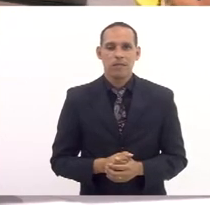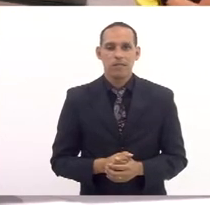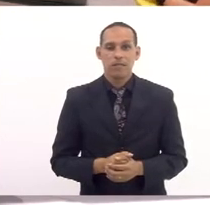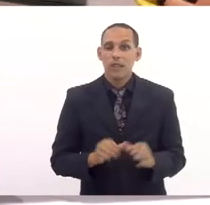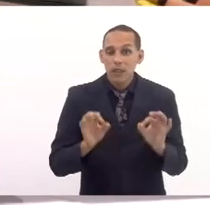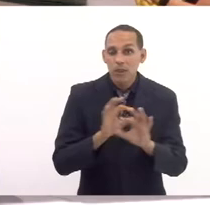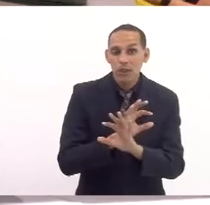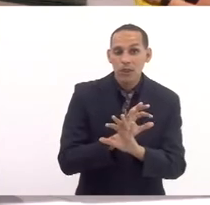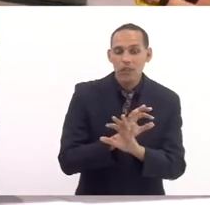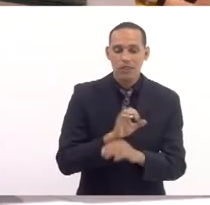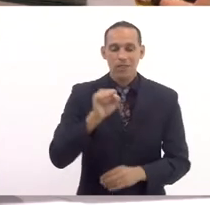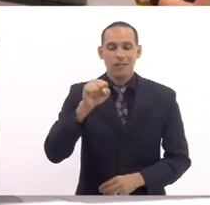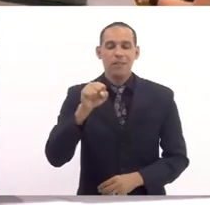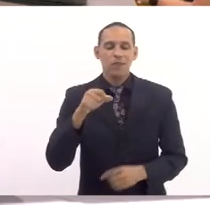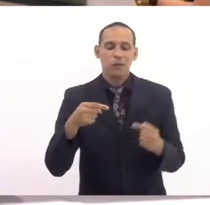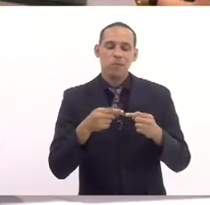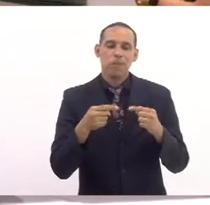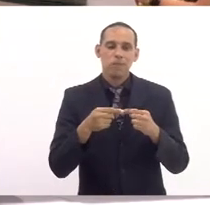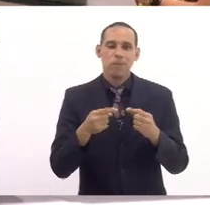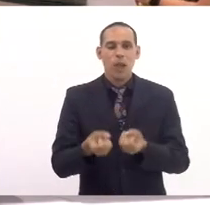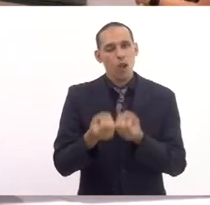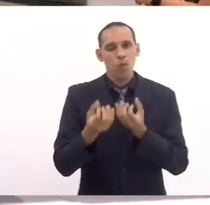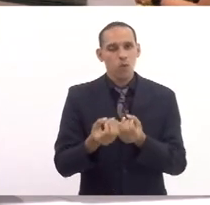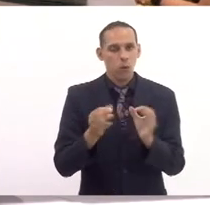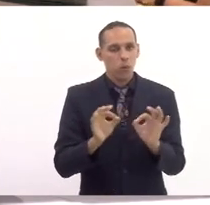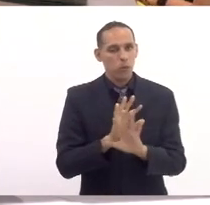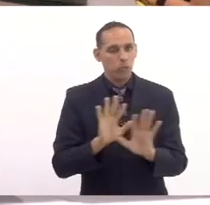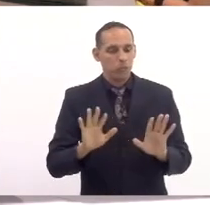Acabou? Sim, com relação a essa informação.